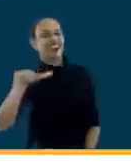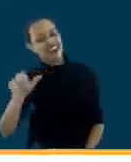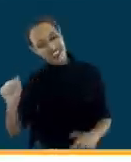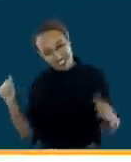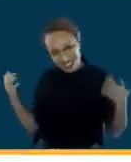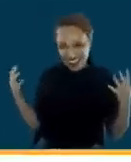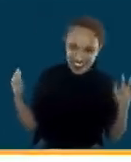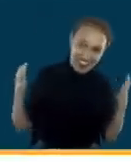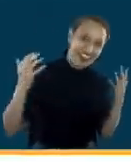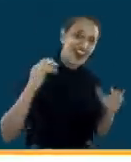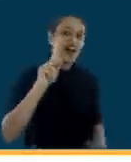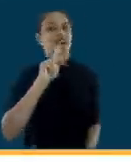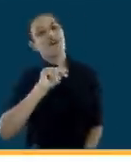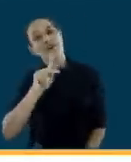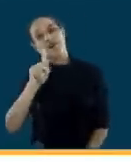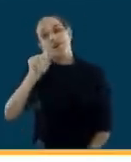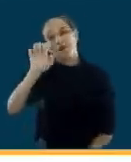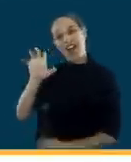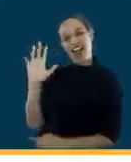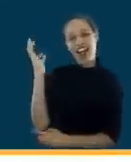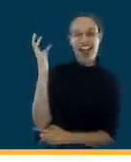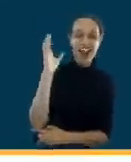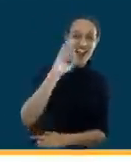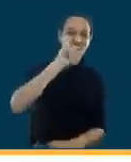meu pé de jurema.